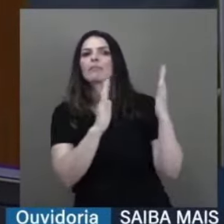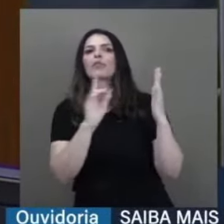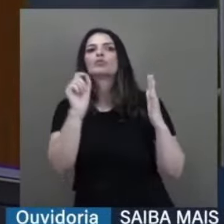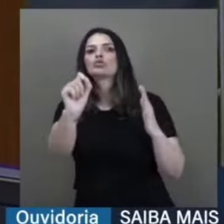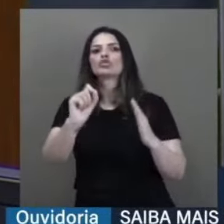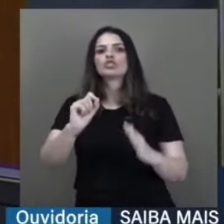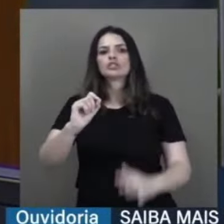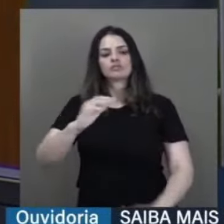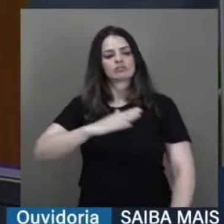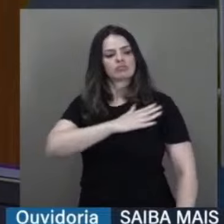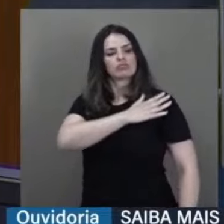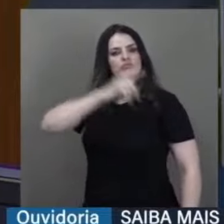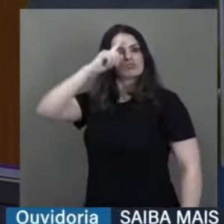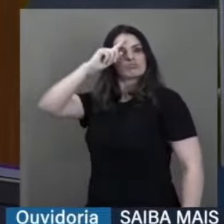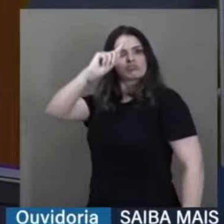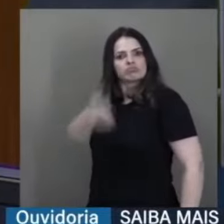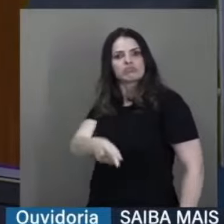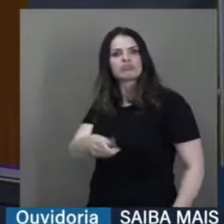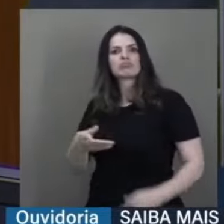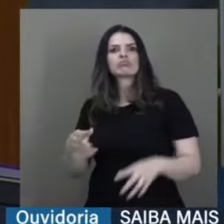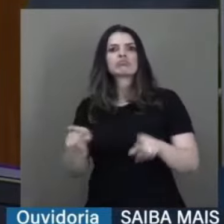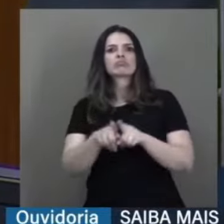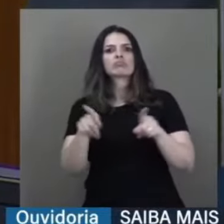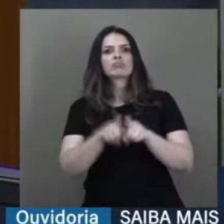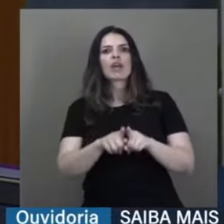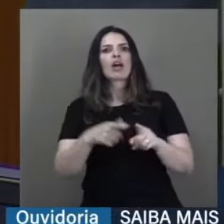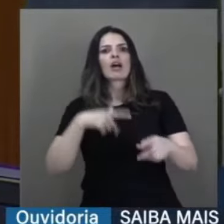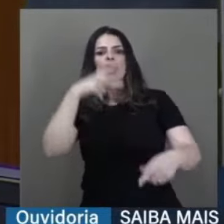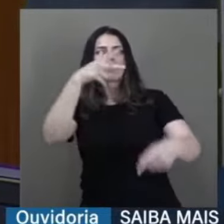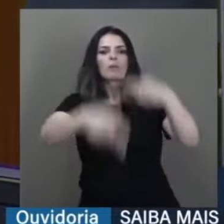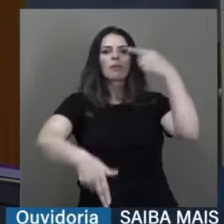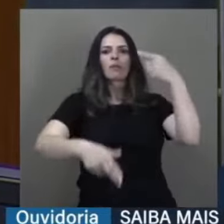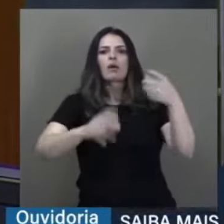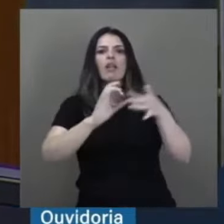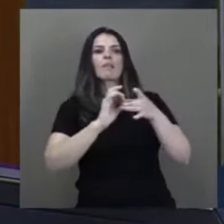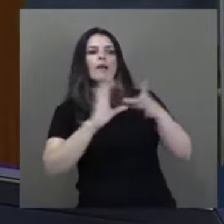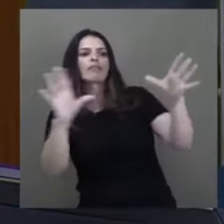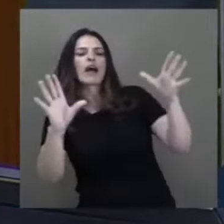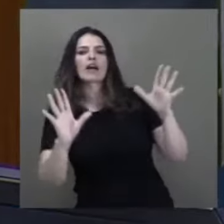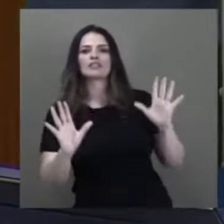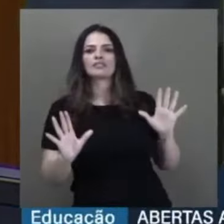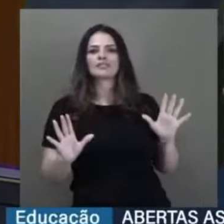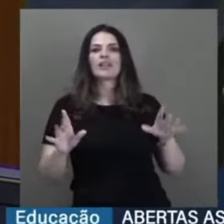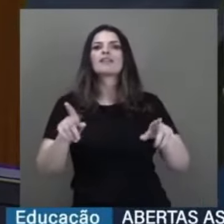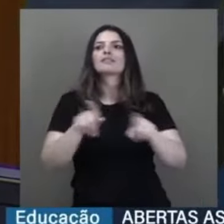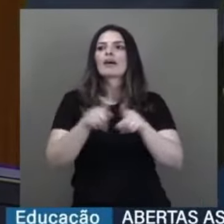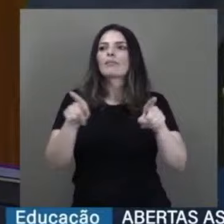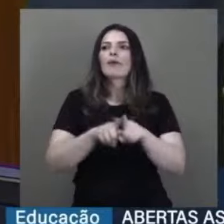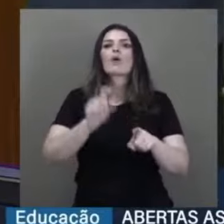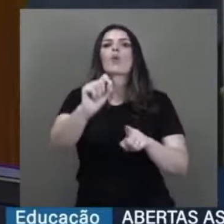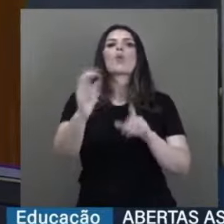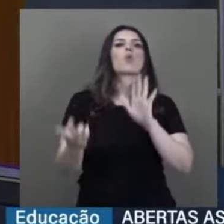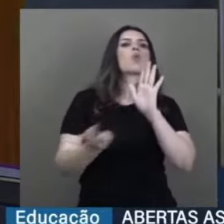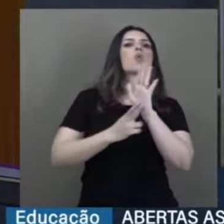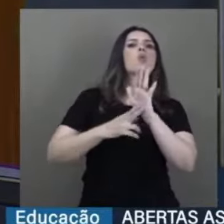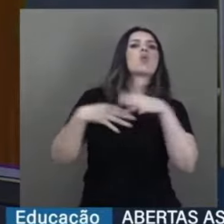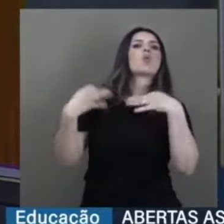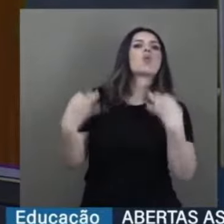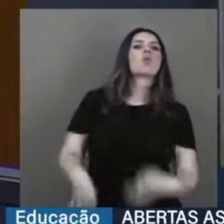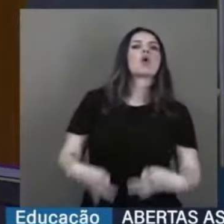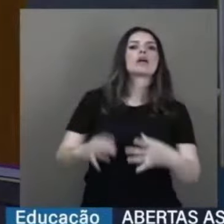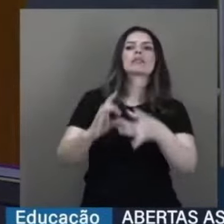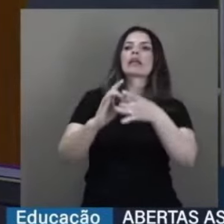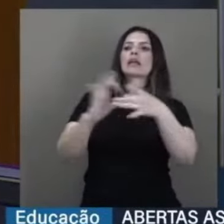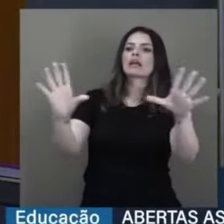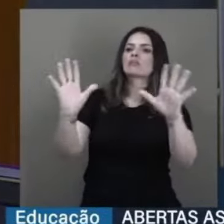autoritários e refratários às liberdades individuais e mesmo a noção pura e simples de